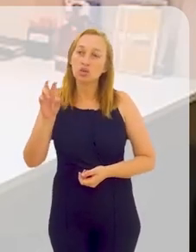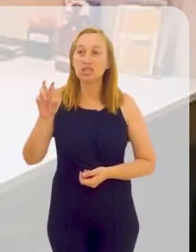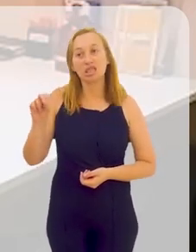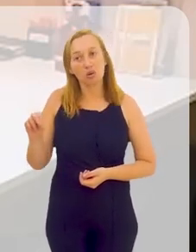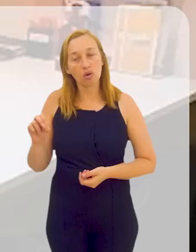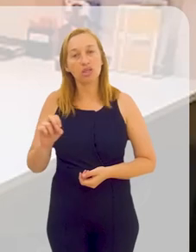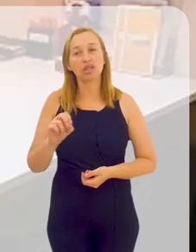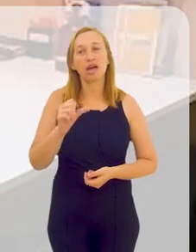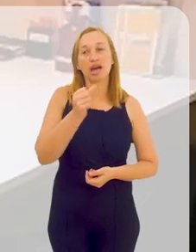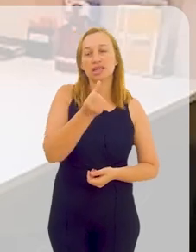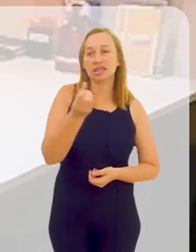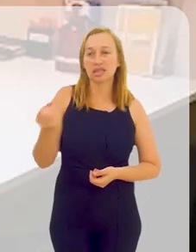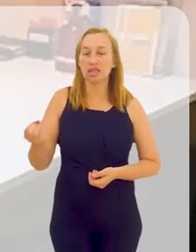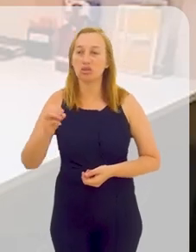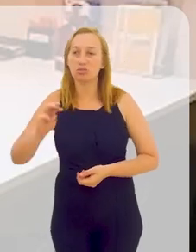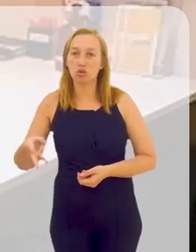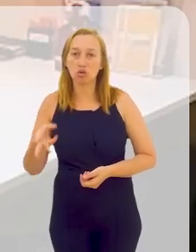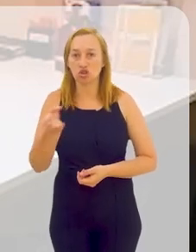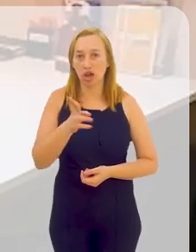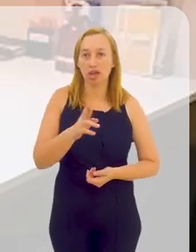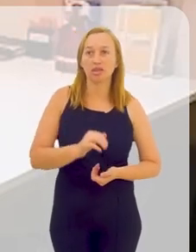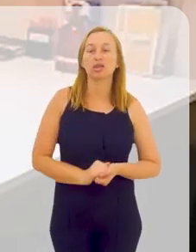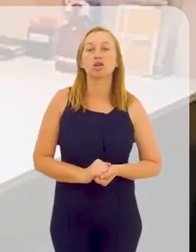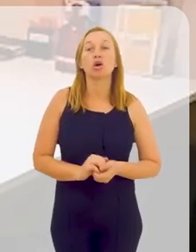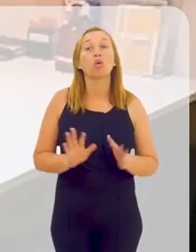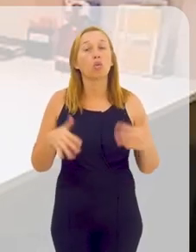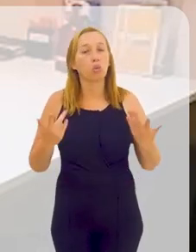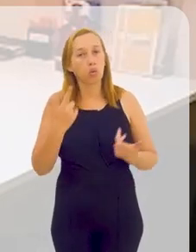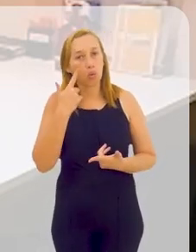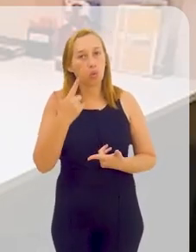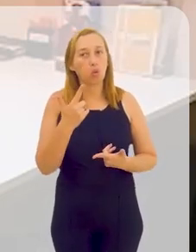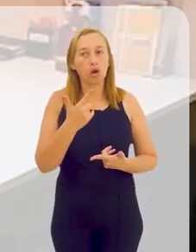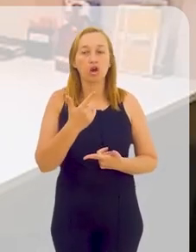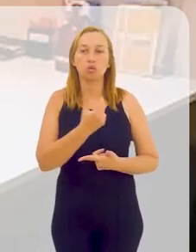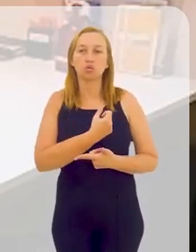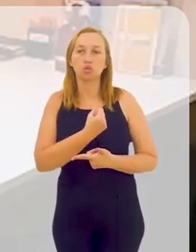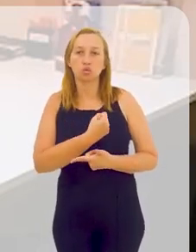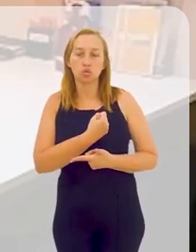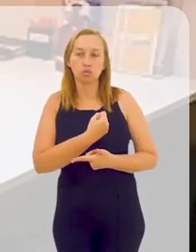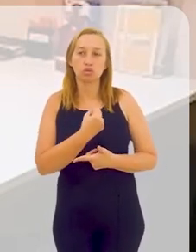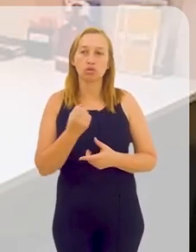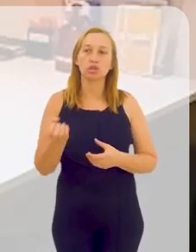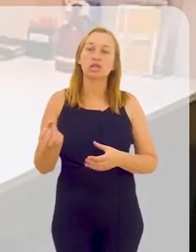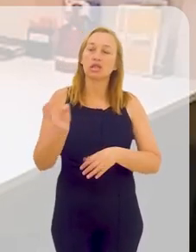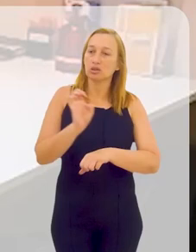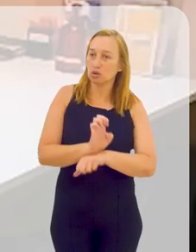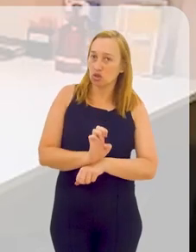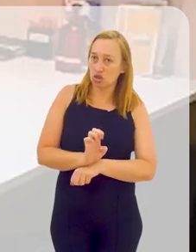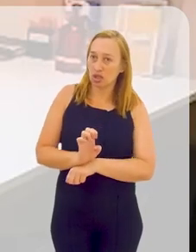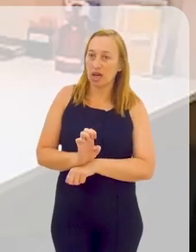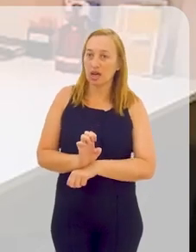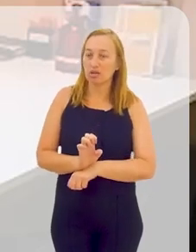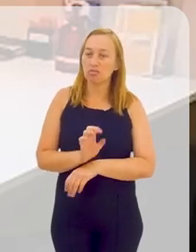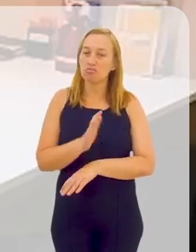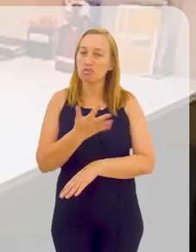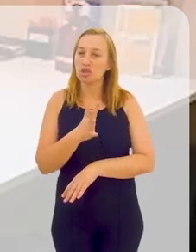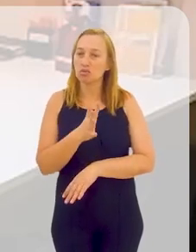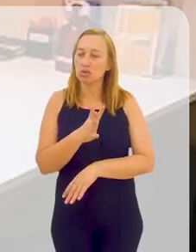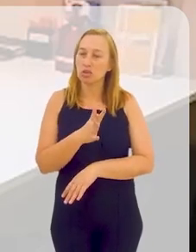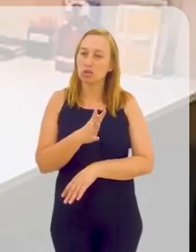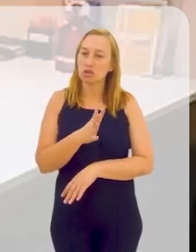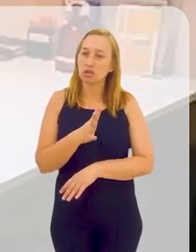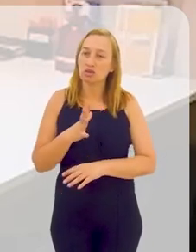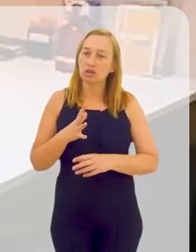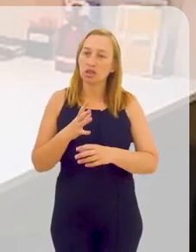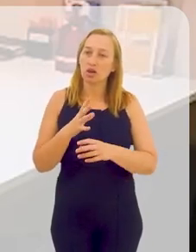550 a 600 milhões de reais quando a gente olha os números no estado esses números são